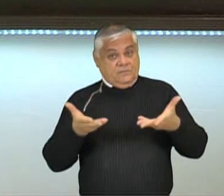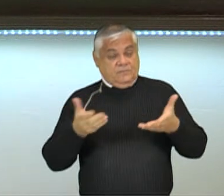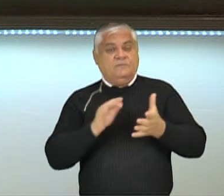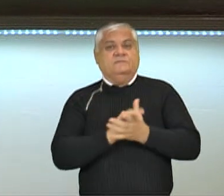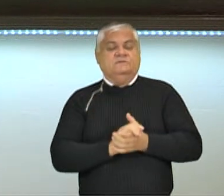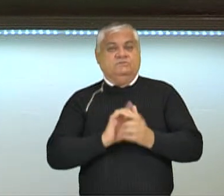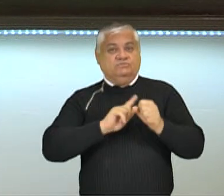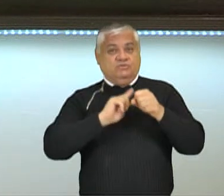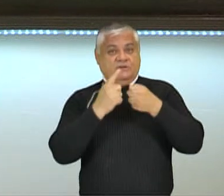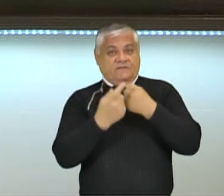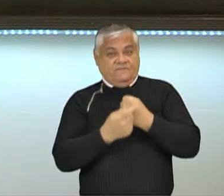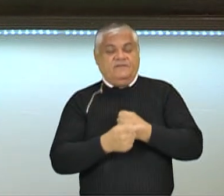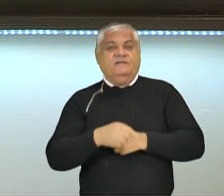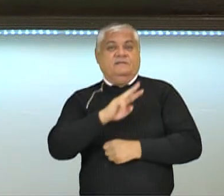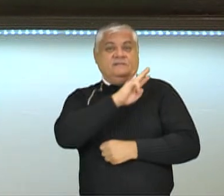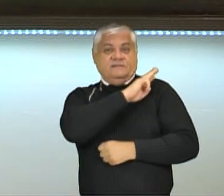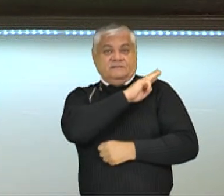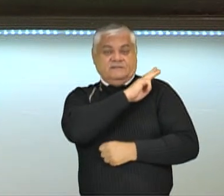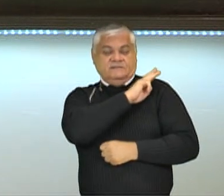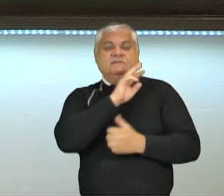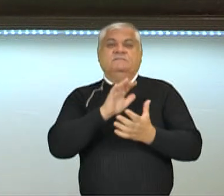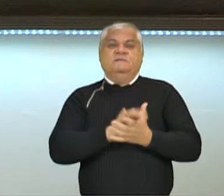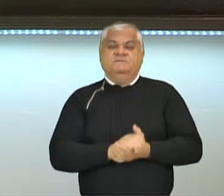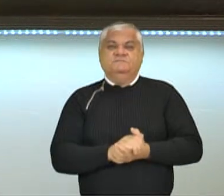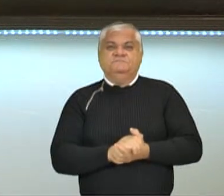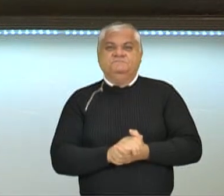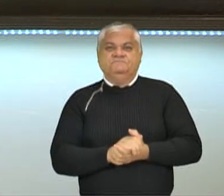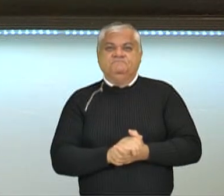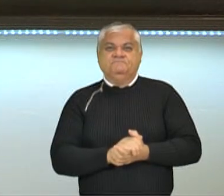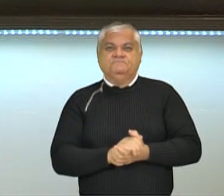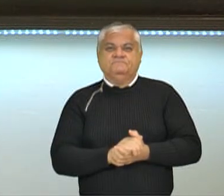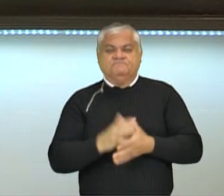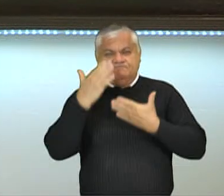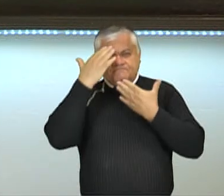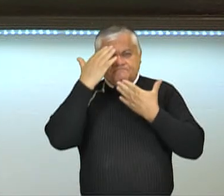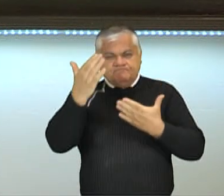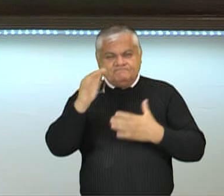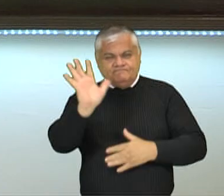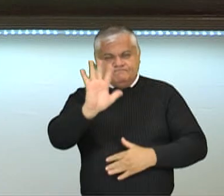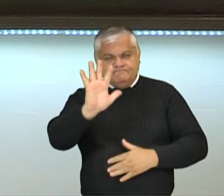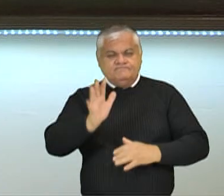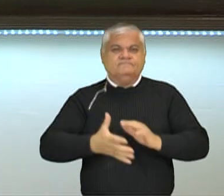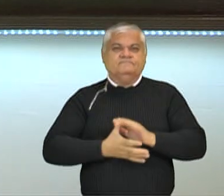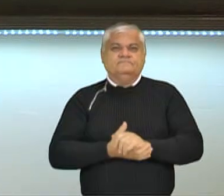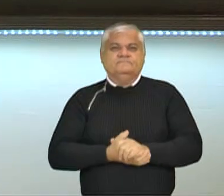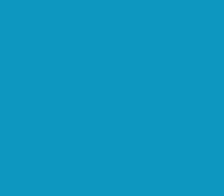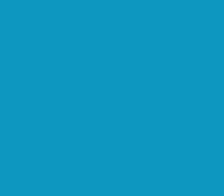Geografia para a terceira série do ensino médio. Muito obrigado, até a próxima!